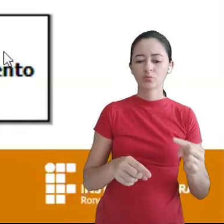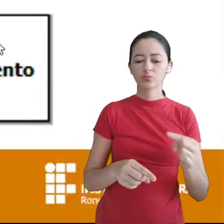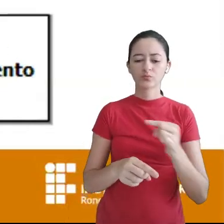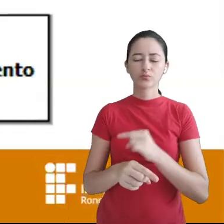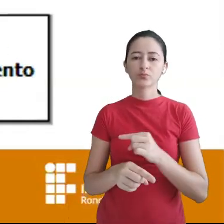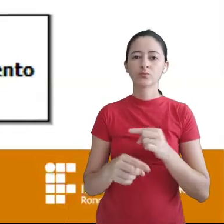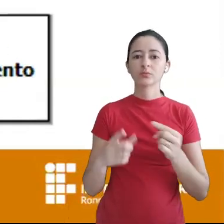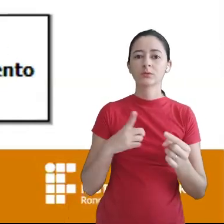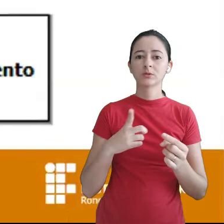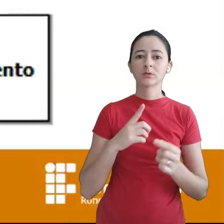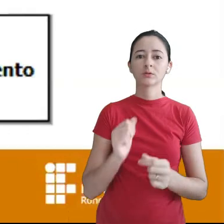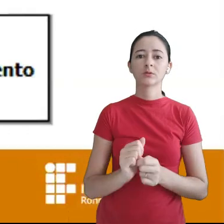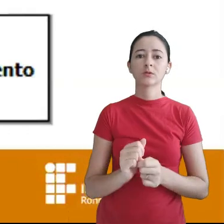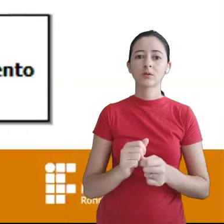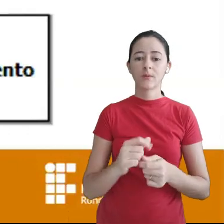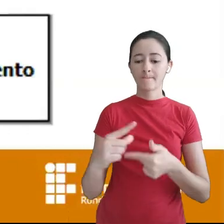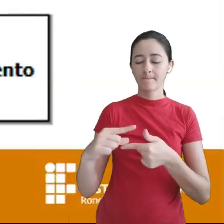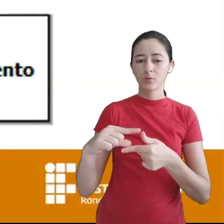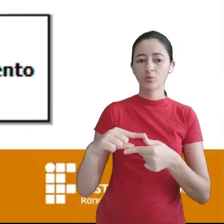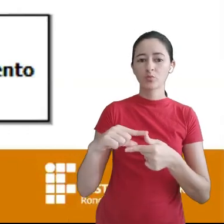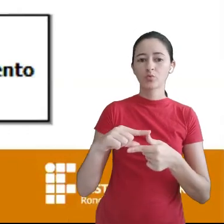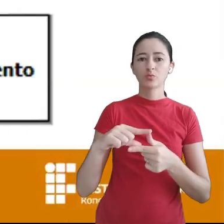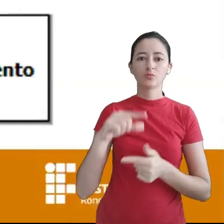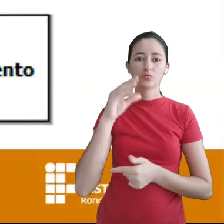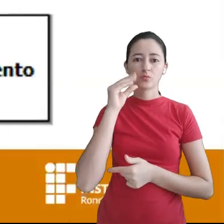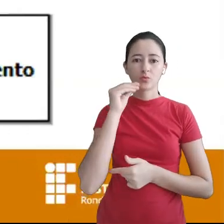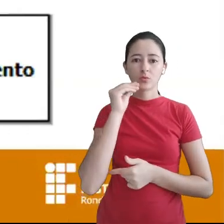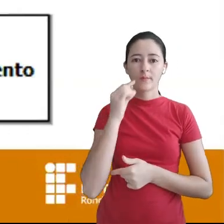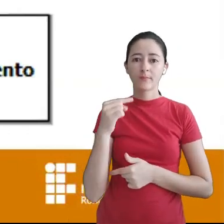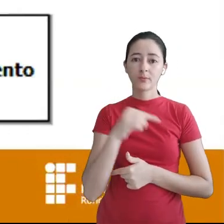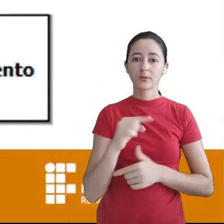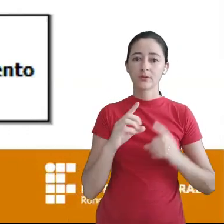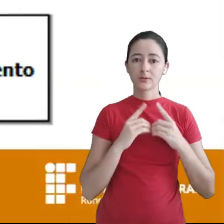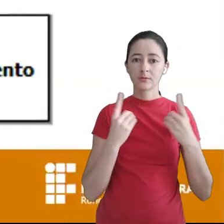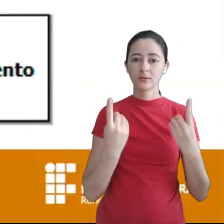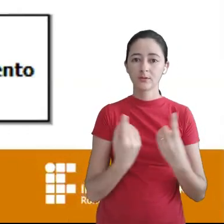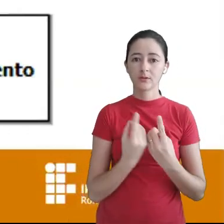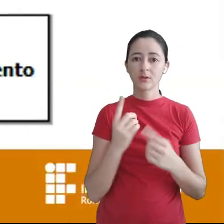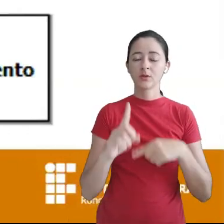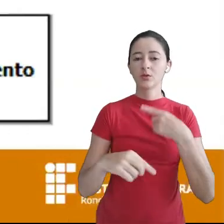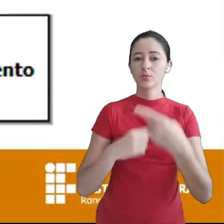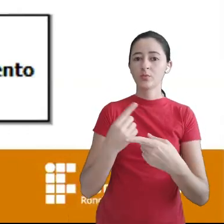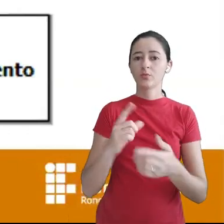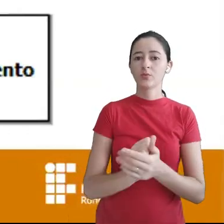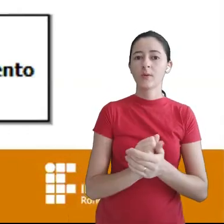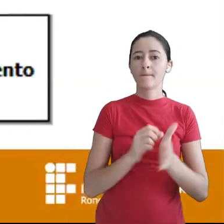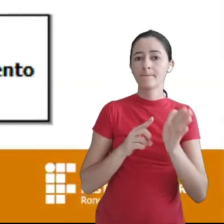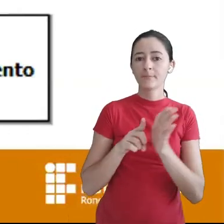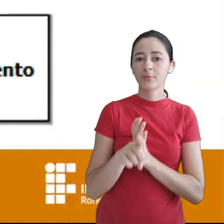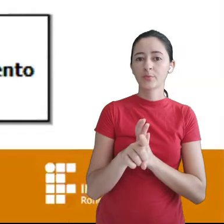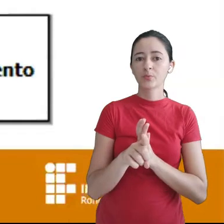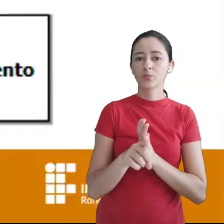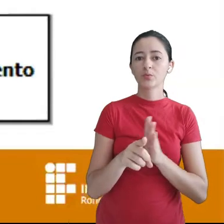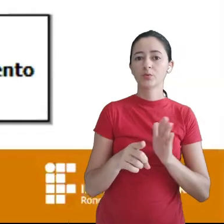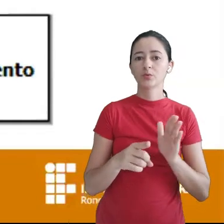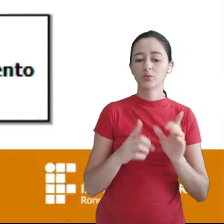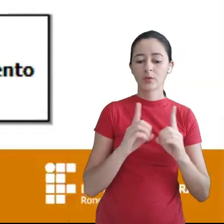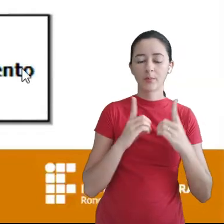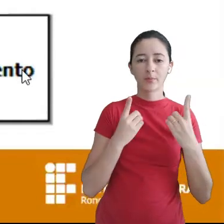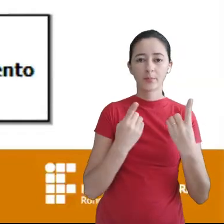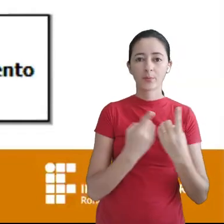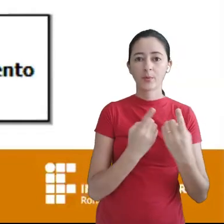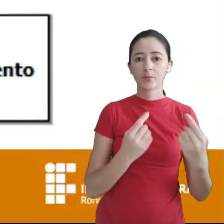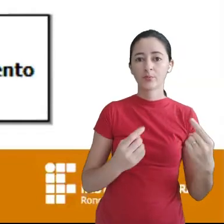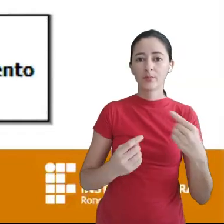depois fazer uma outra pergunta em outra direção. Eu vou fazer uma pergunta na direção de funcionário para departamento, e depois eu vou fazer uma